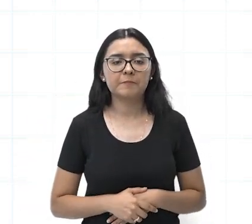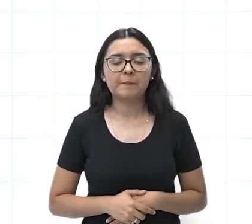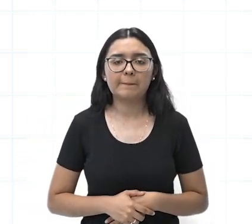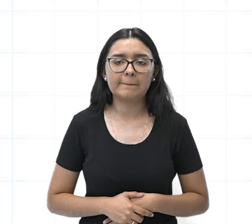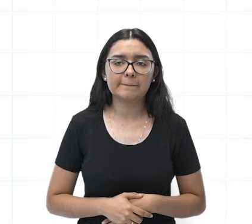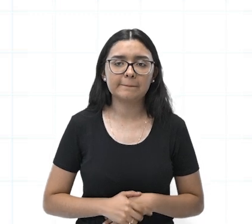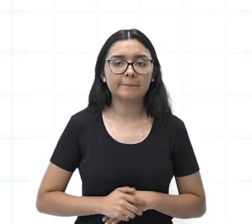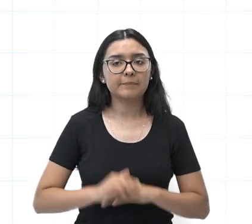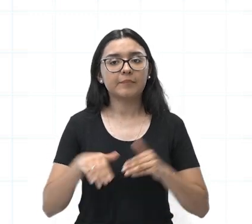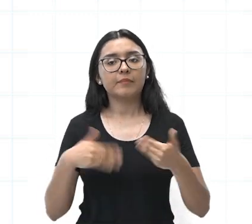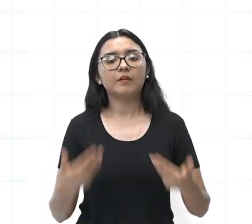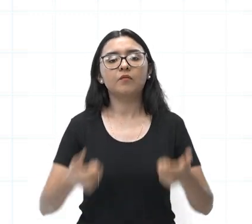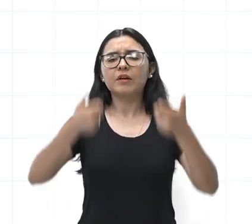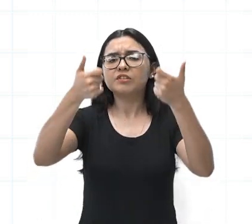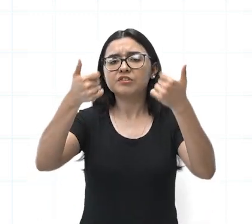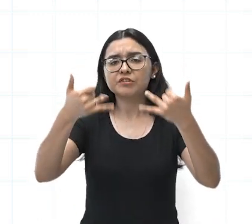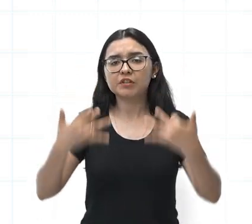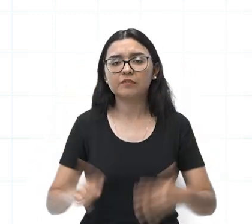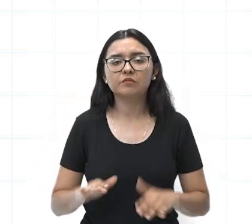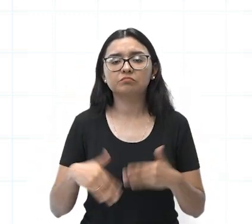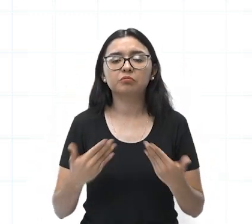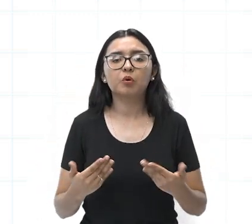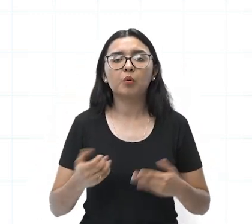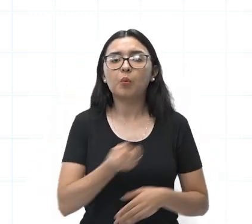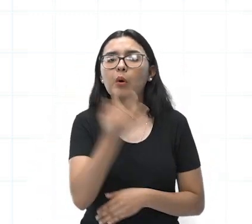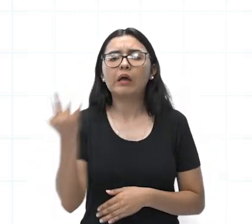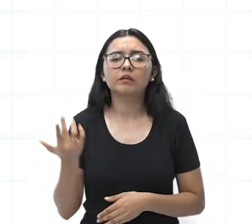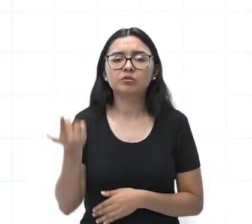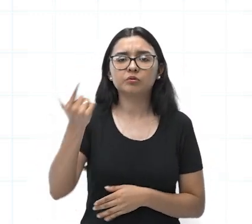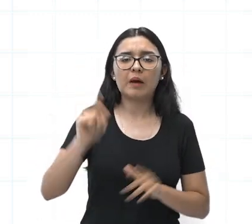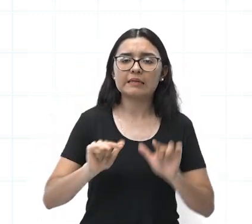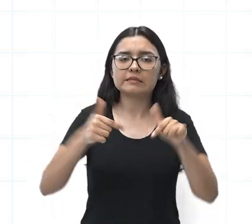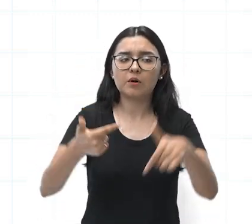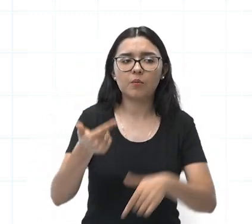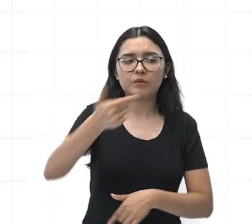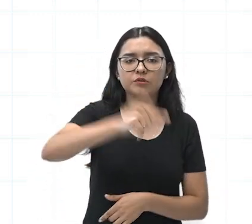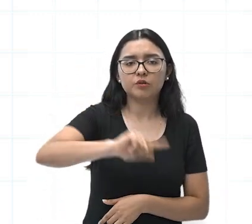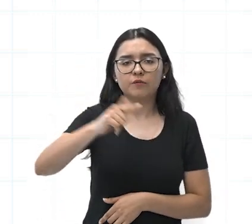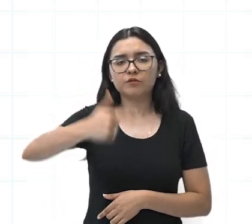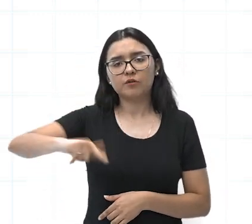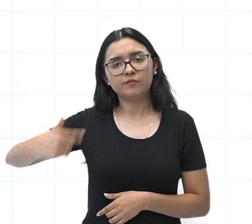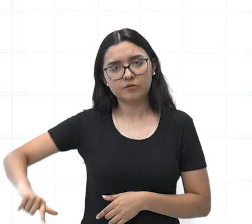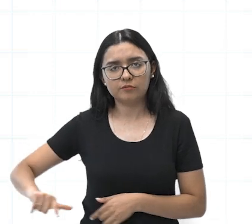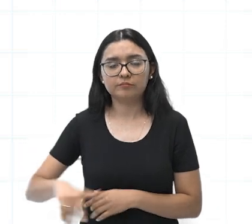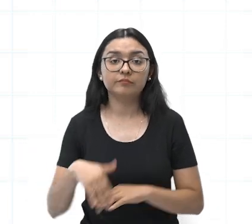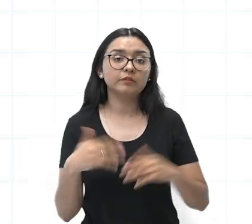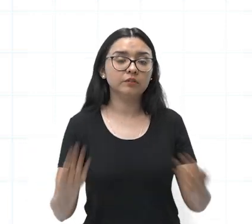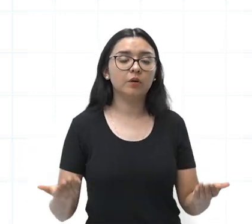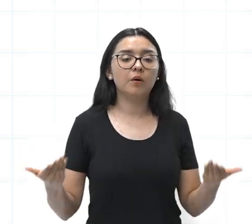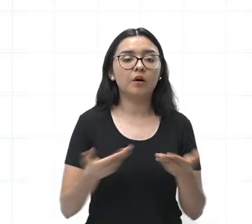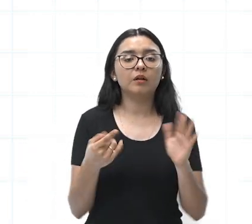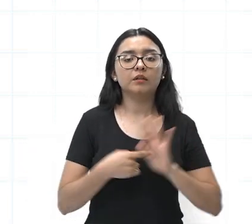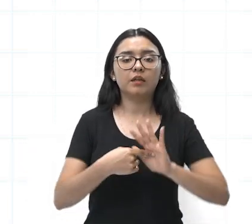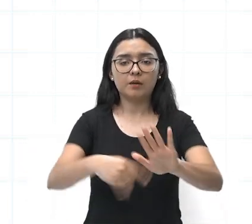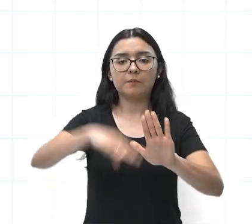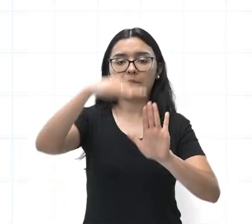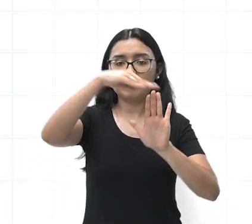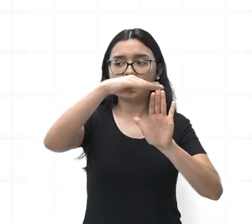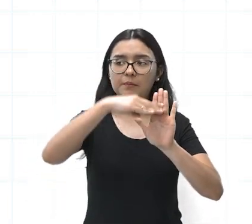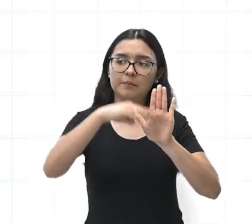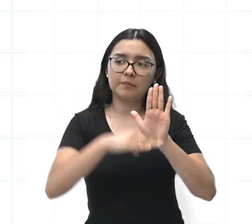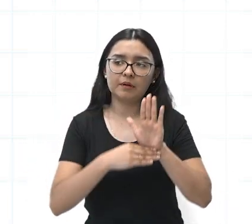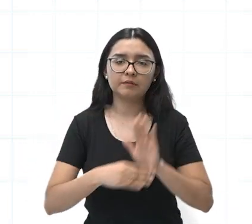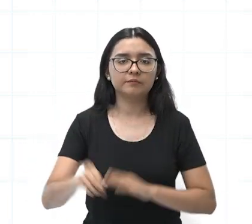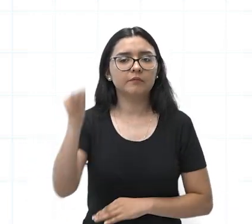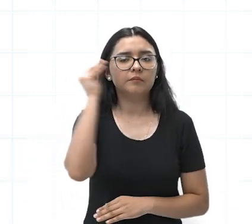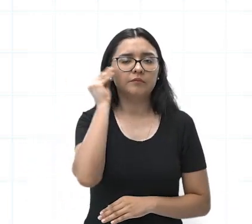occurs. Então, ele vai descrever qual é a frequência que uma ação acontece. E agora eu tenho aqui uma lista de advérbios.